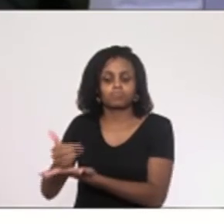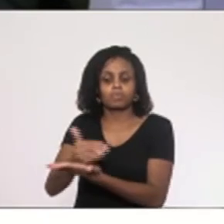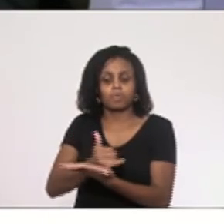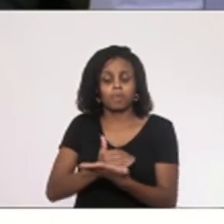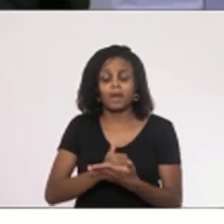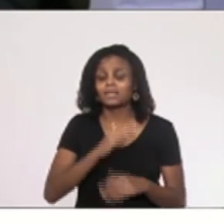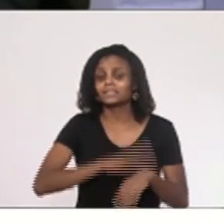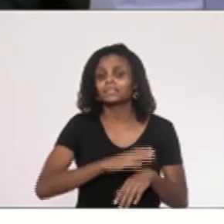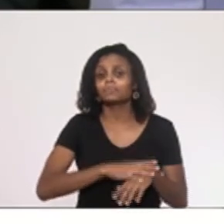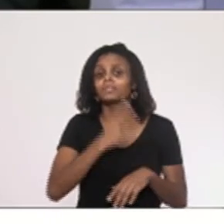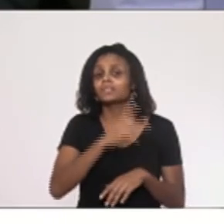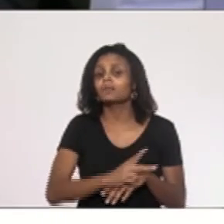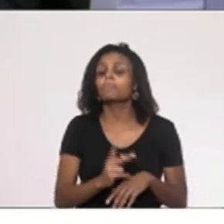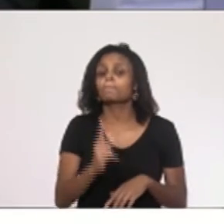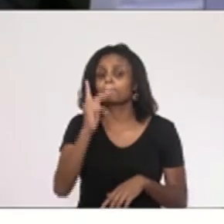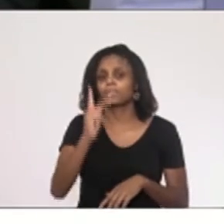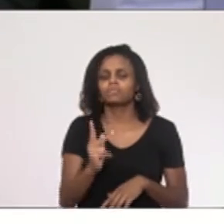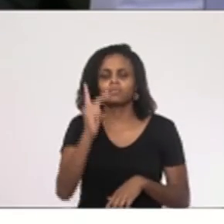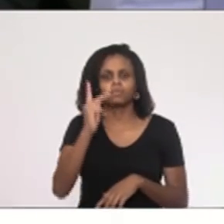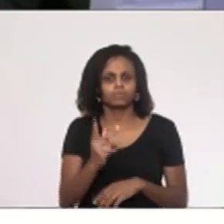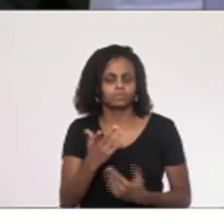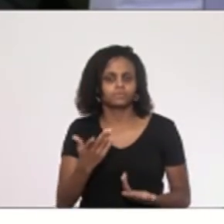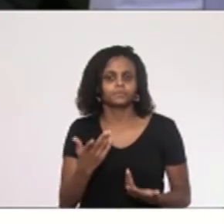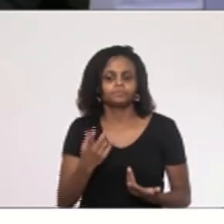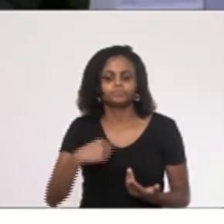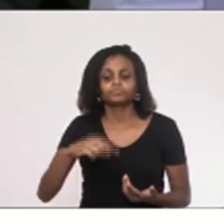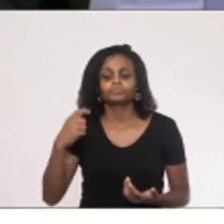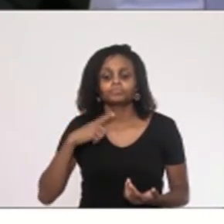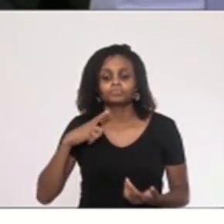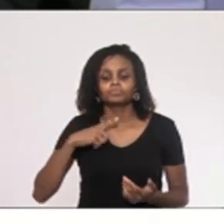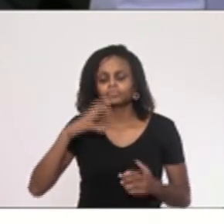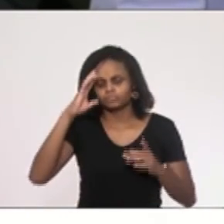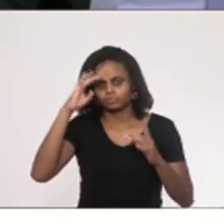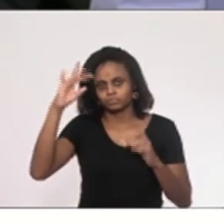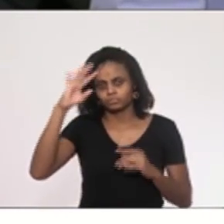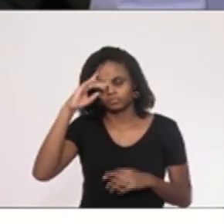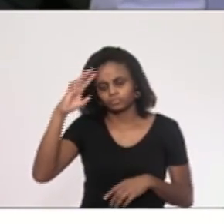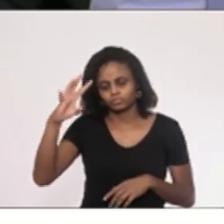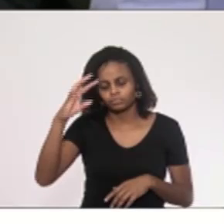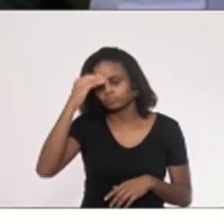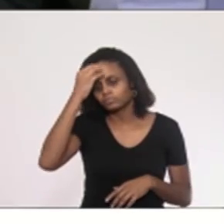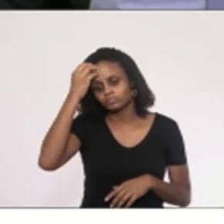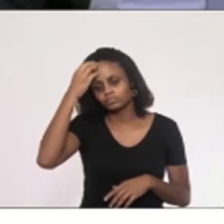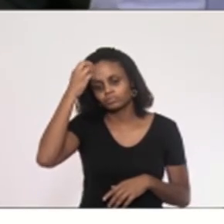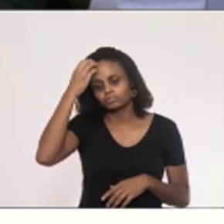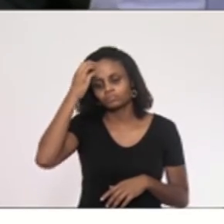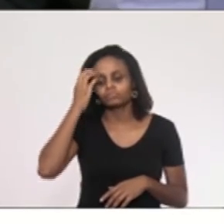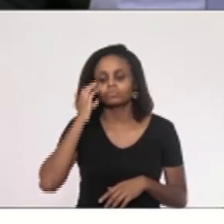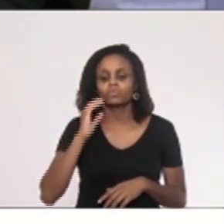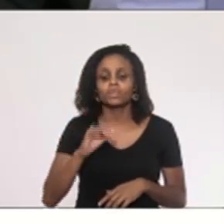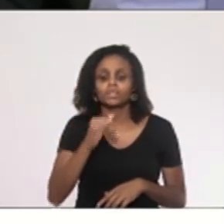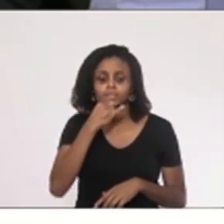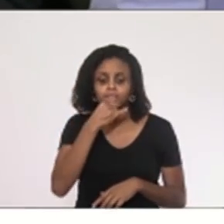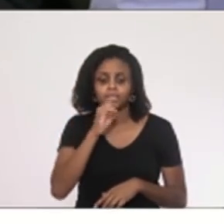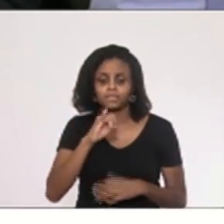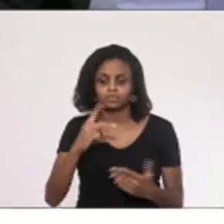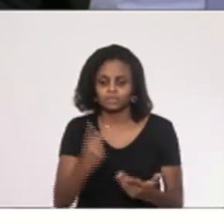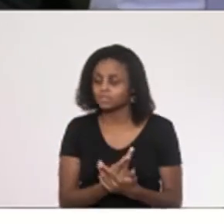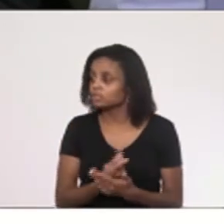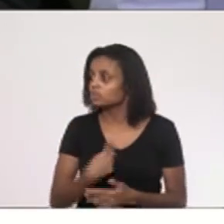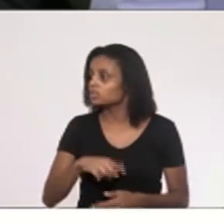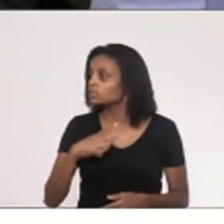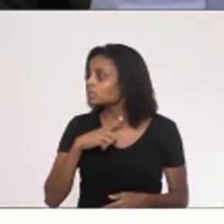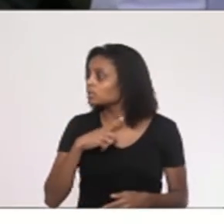diretamente dependente do petróleo, nós temos que pensar que, infelizmente, se isso acontecer, nós temos que ter